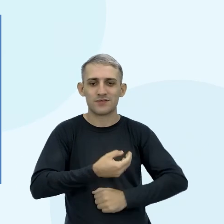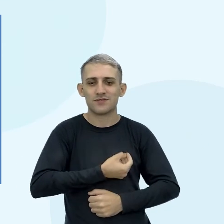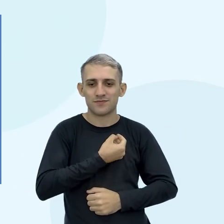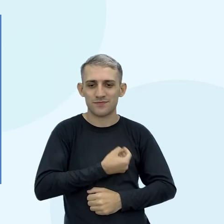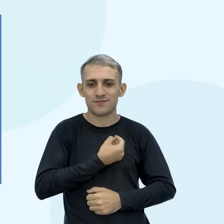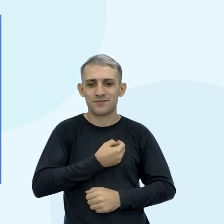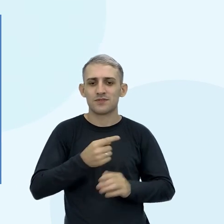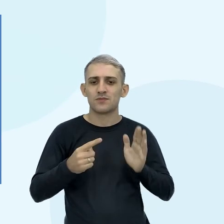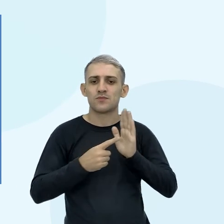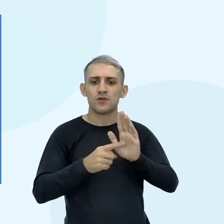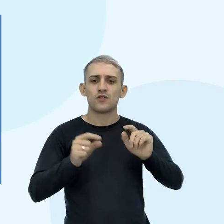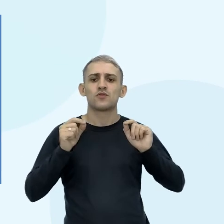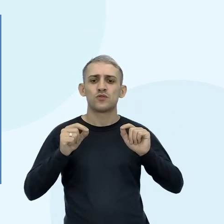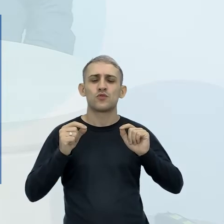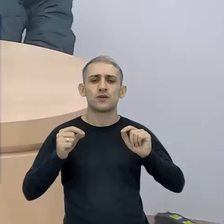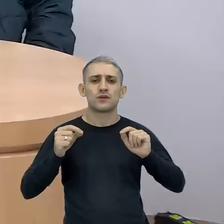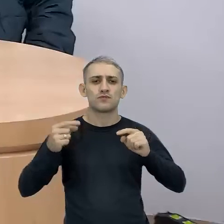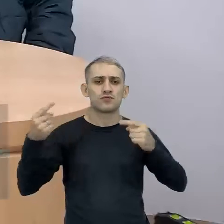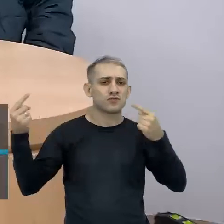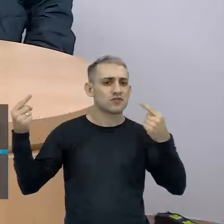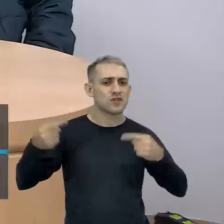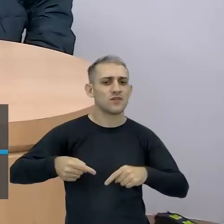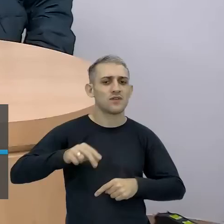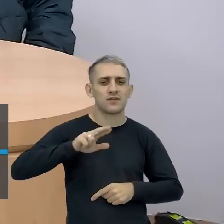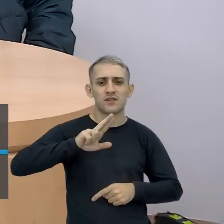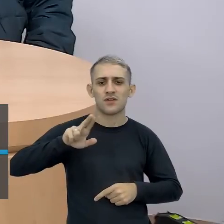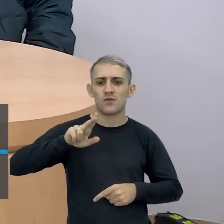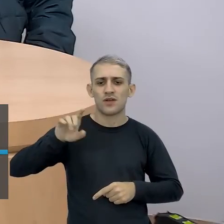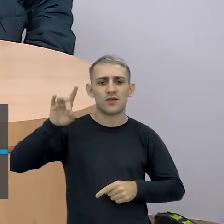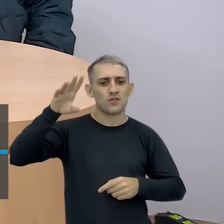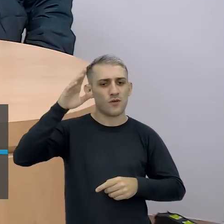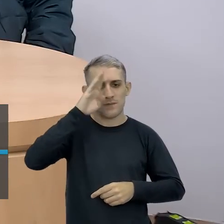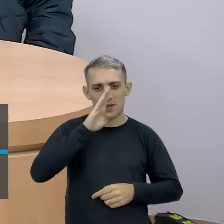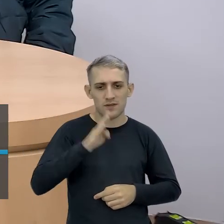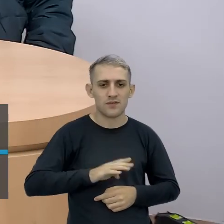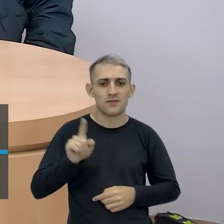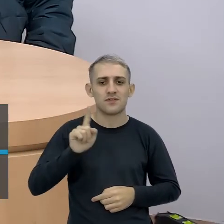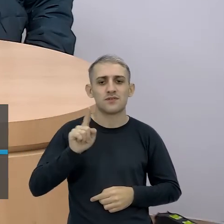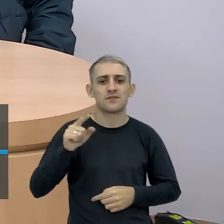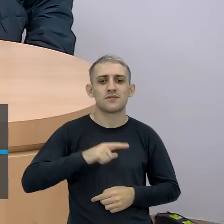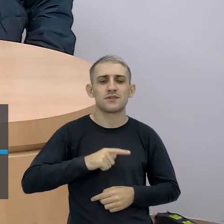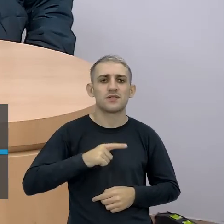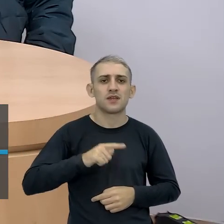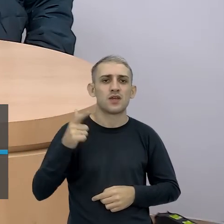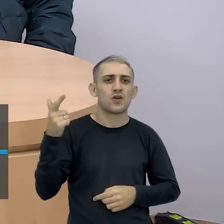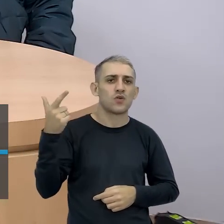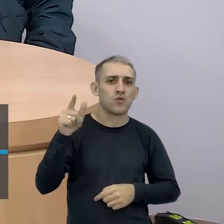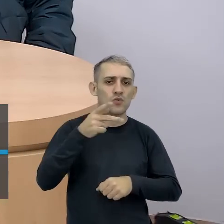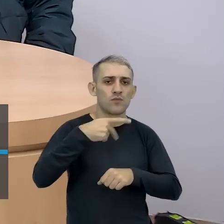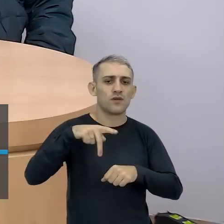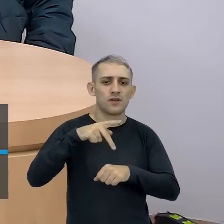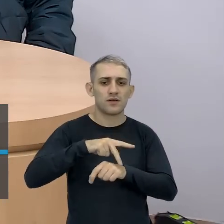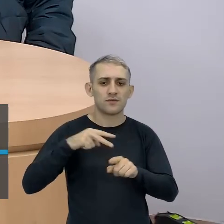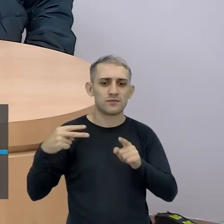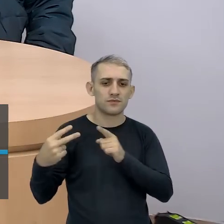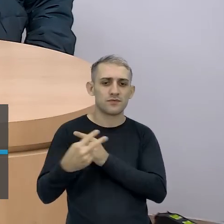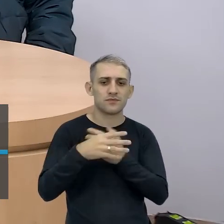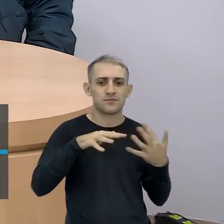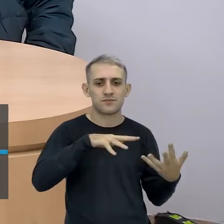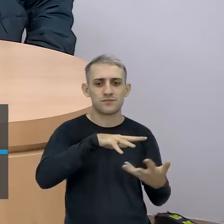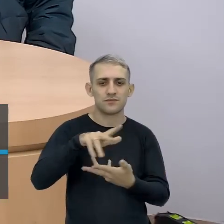indicadores, mostrando que o desafio não é só interno, não é só brasileiro, ele também passa por uma perspectiva